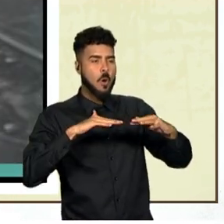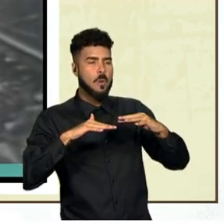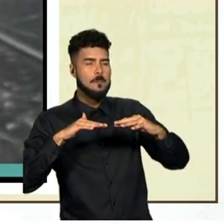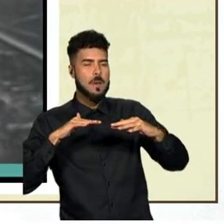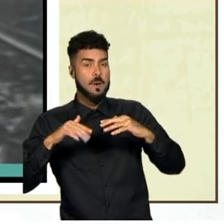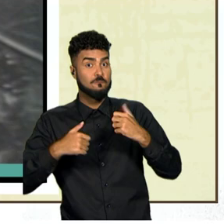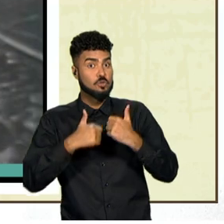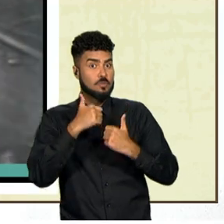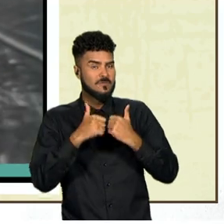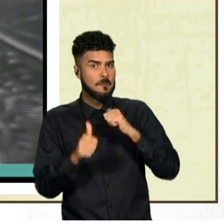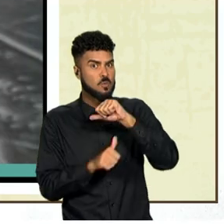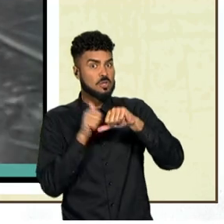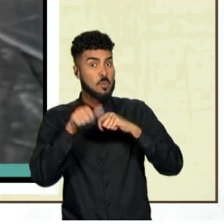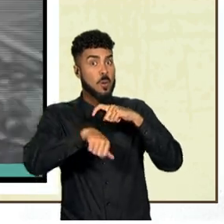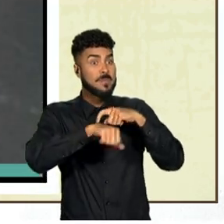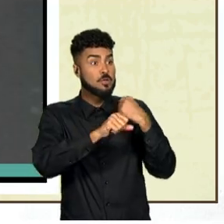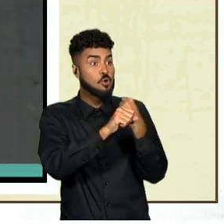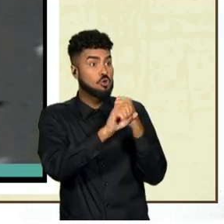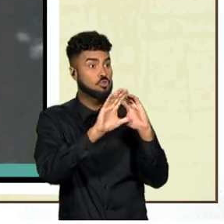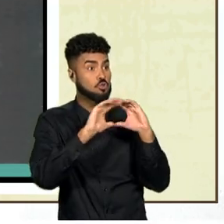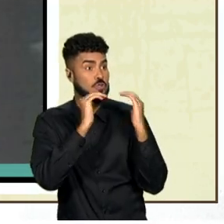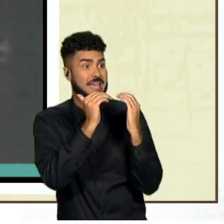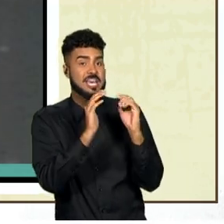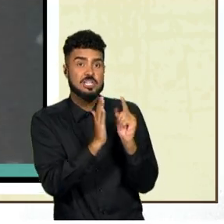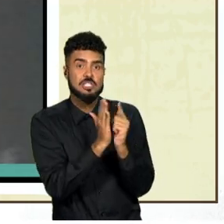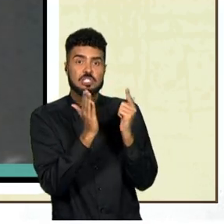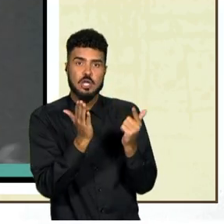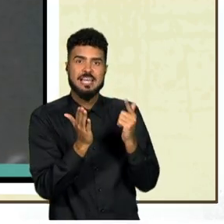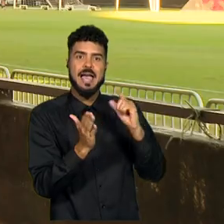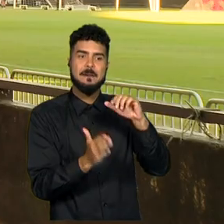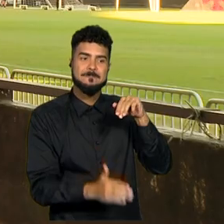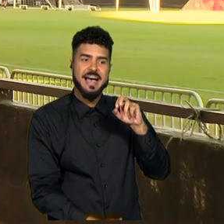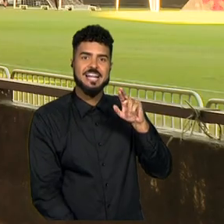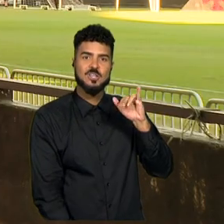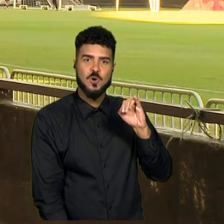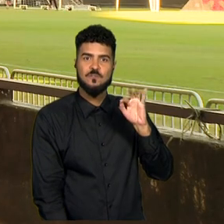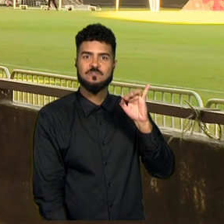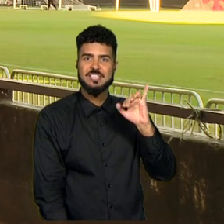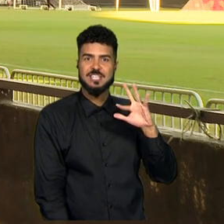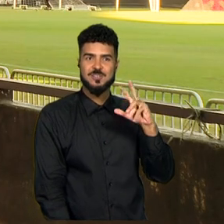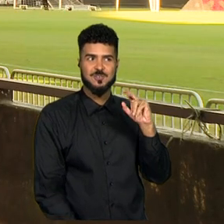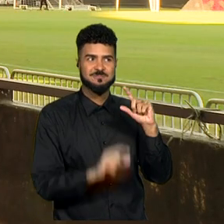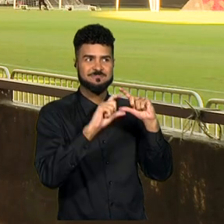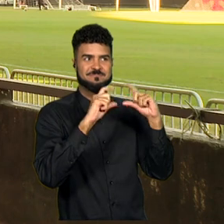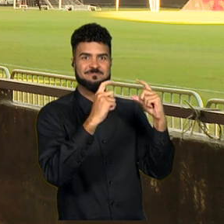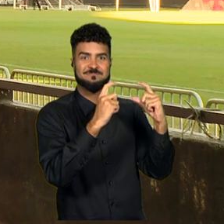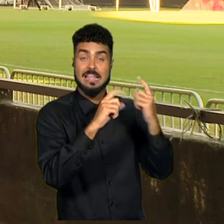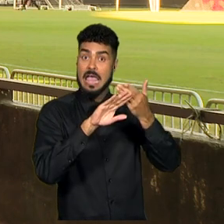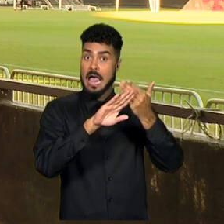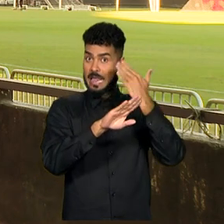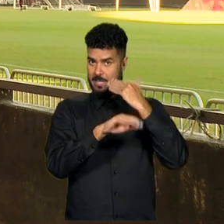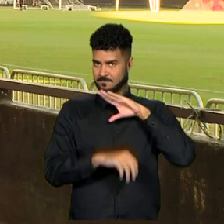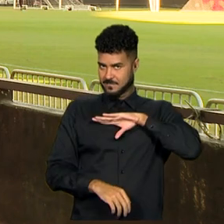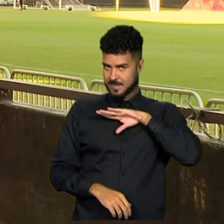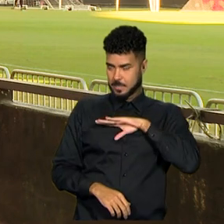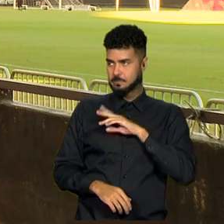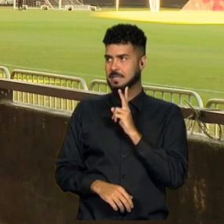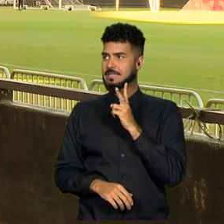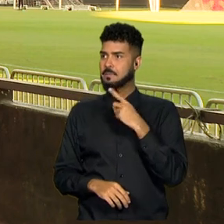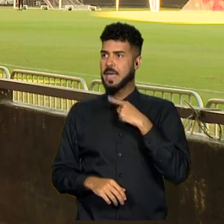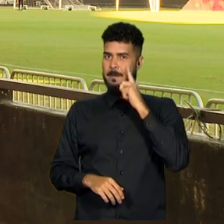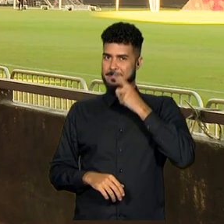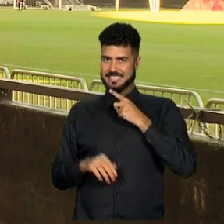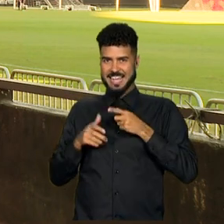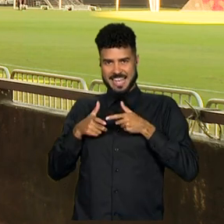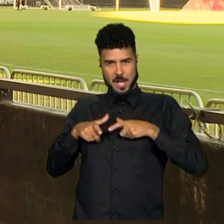muito com a construção do estádio Jornalista Mário Filho. Antes o Vasco realizava, quando era o seu mando de